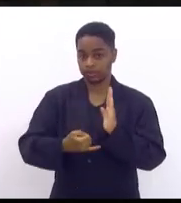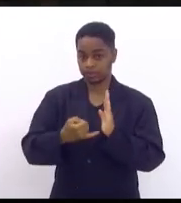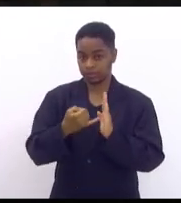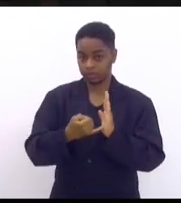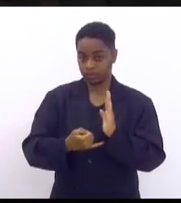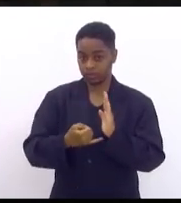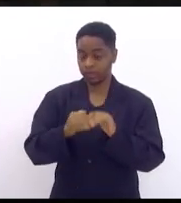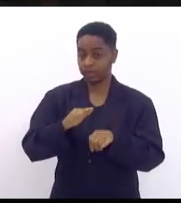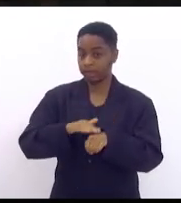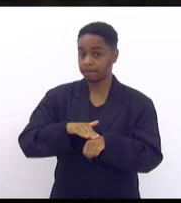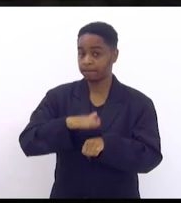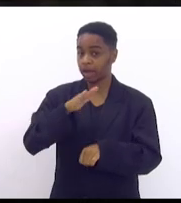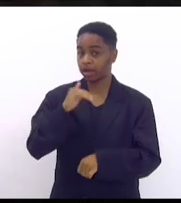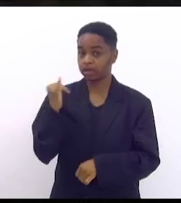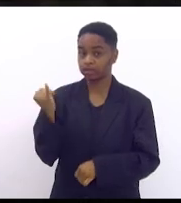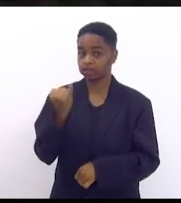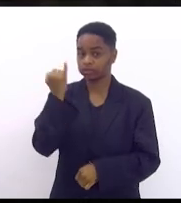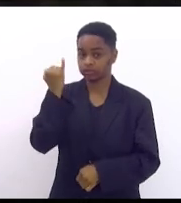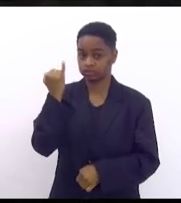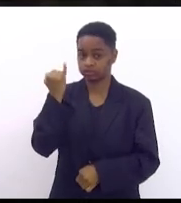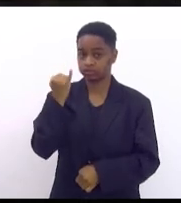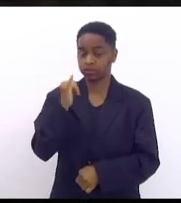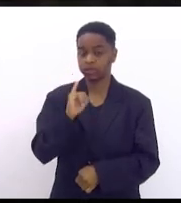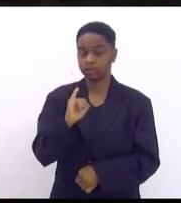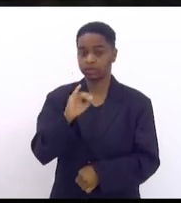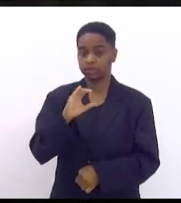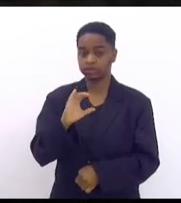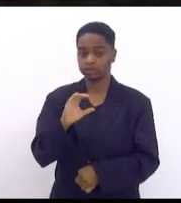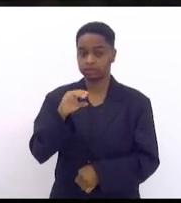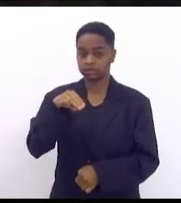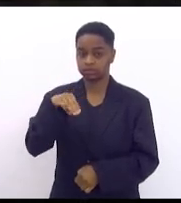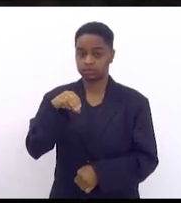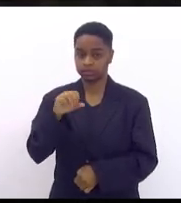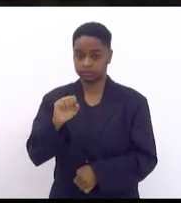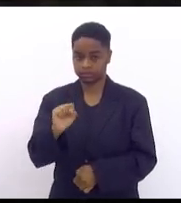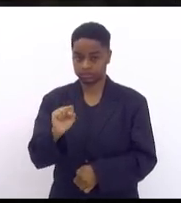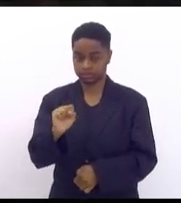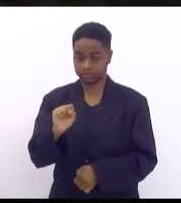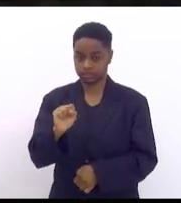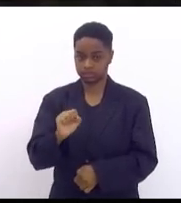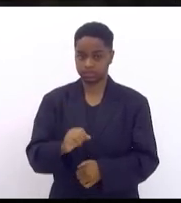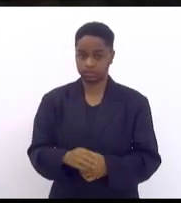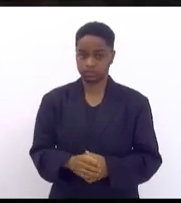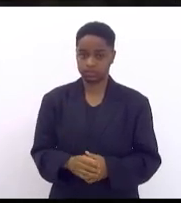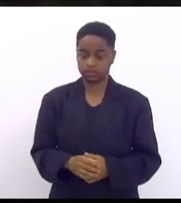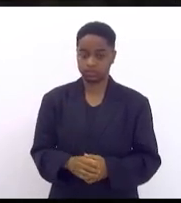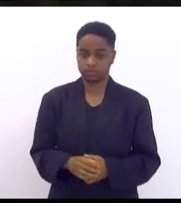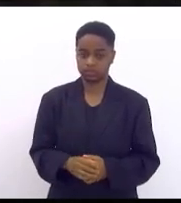mais importante, o ICMS,